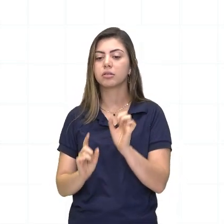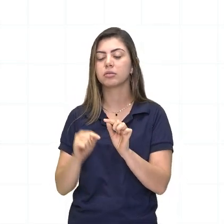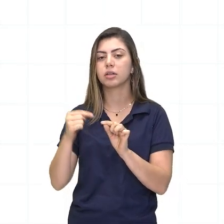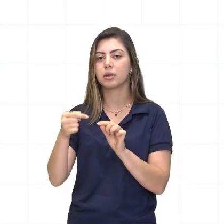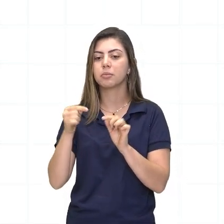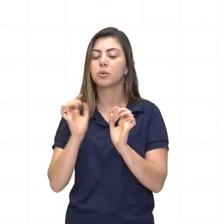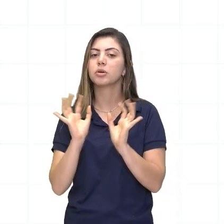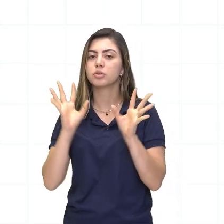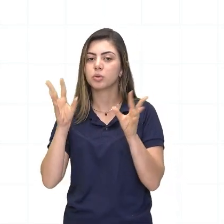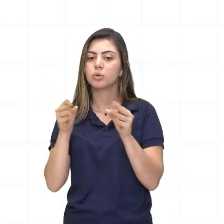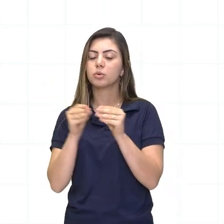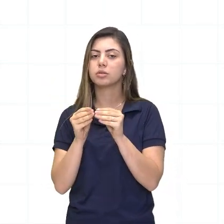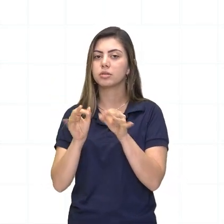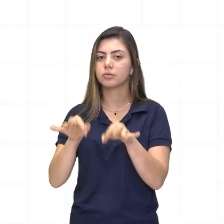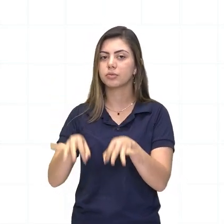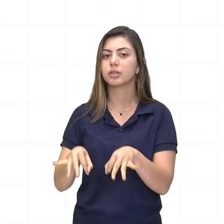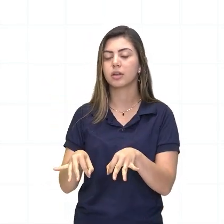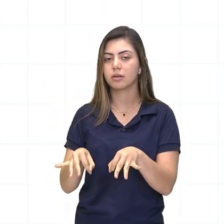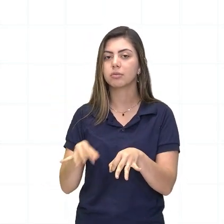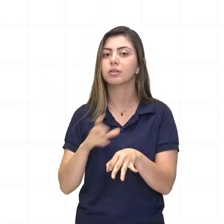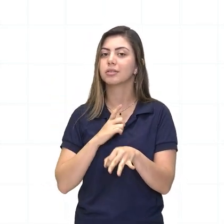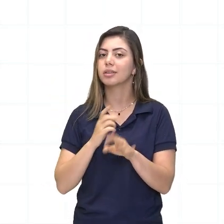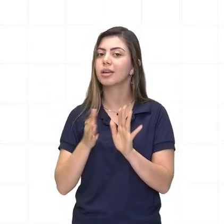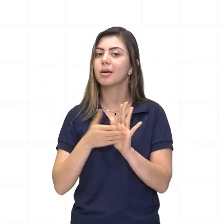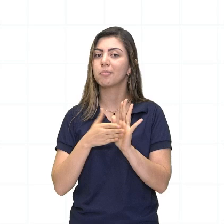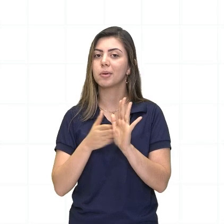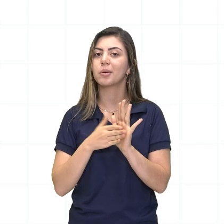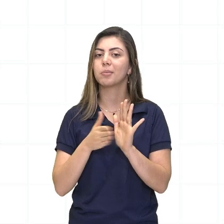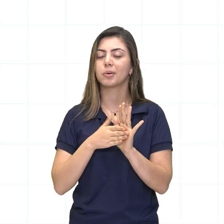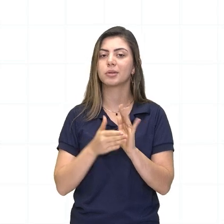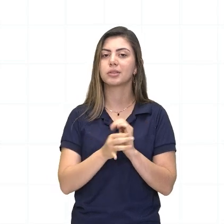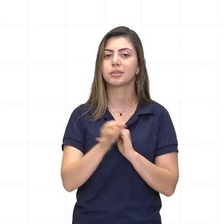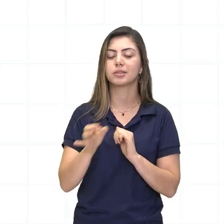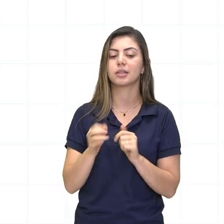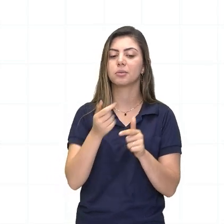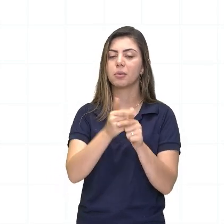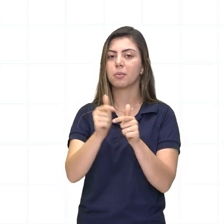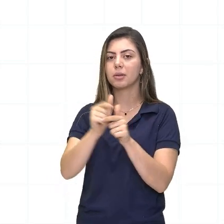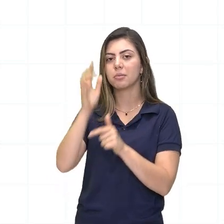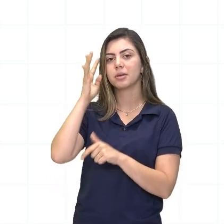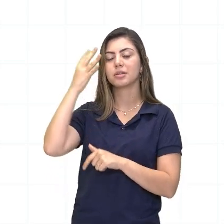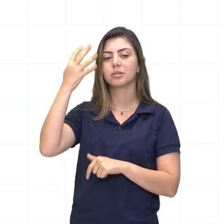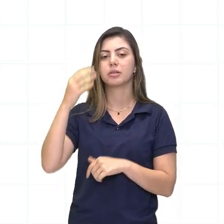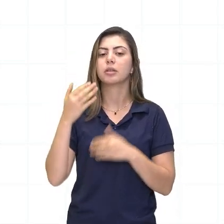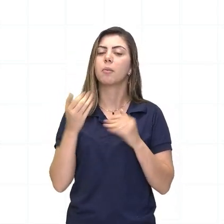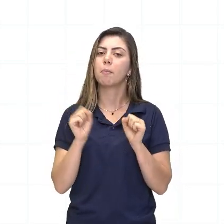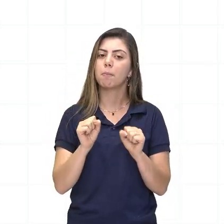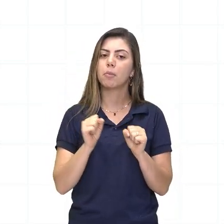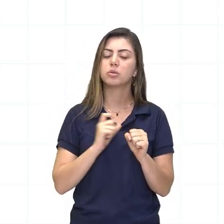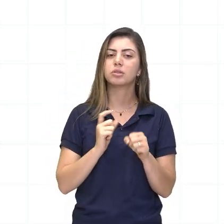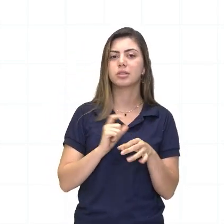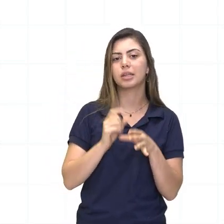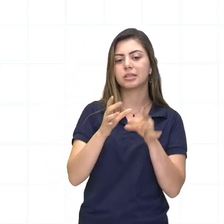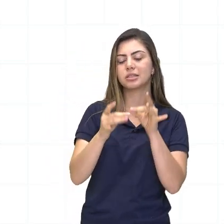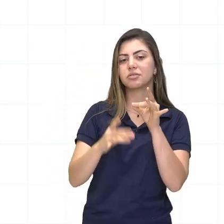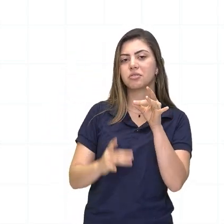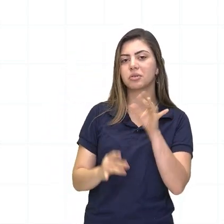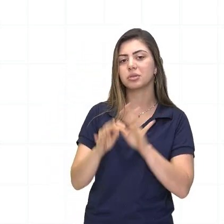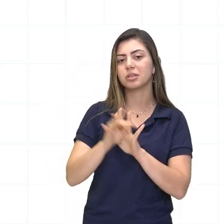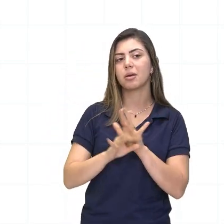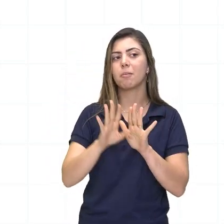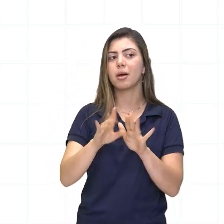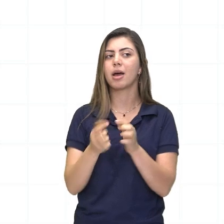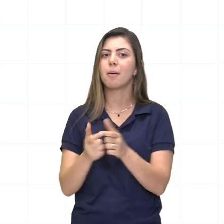que geralmente a conclusão vem com a proposta de intervenção. Ela pode vir no decorrer do texto, mas as pessoas